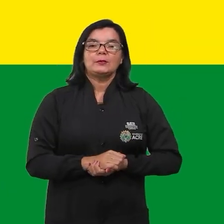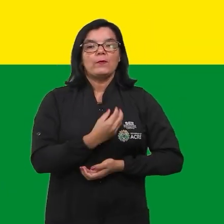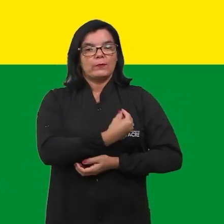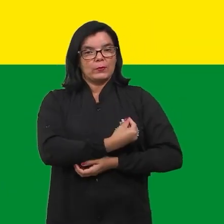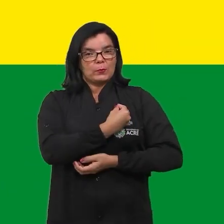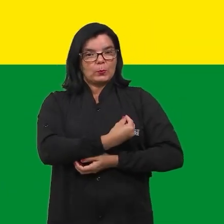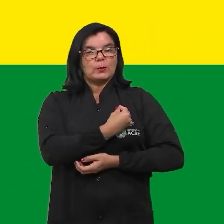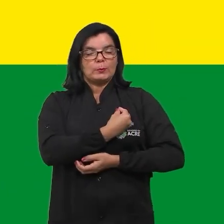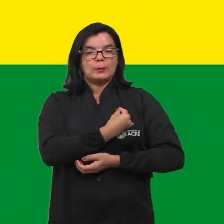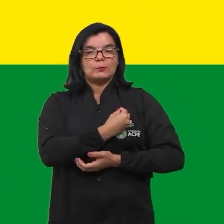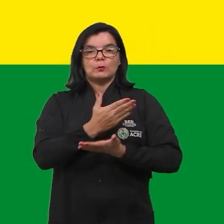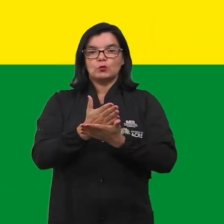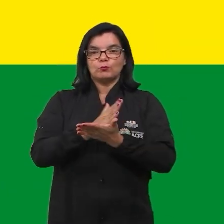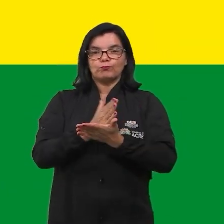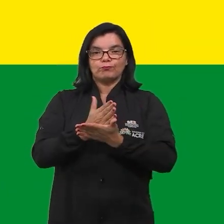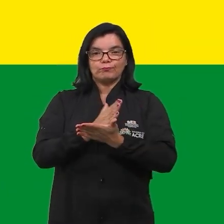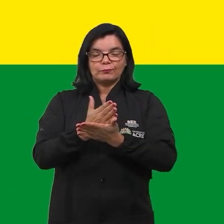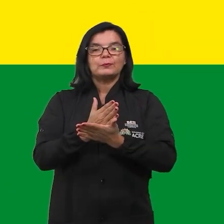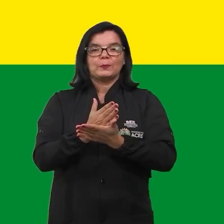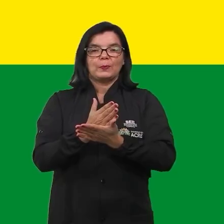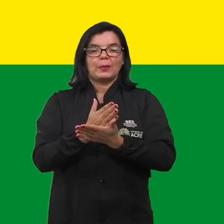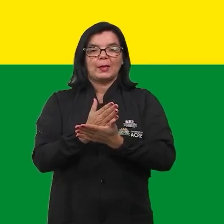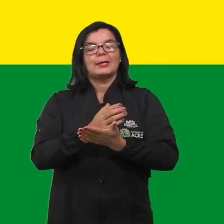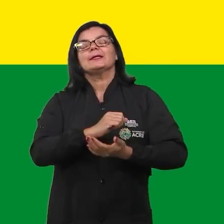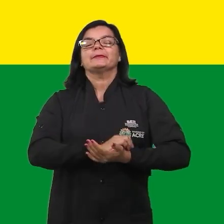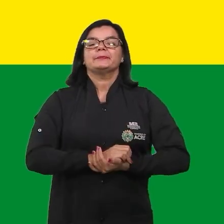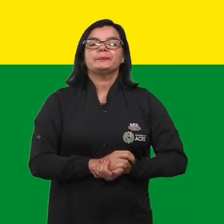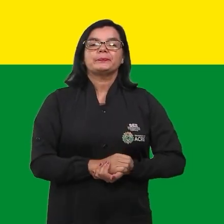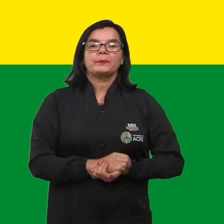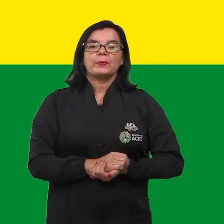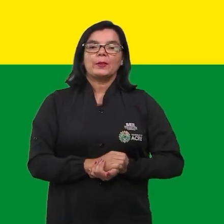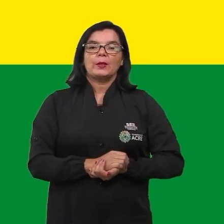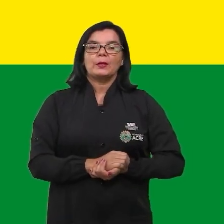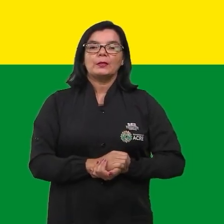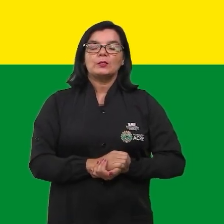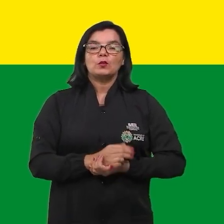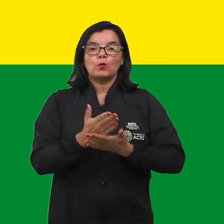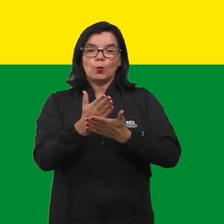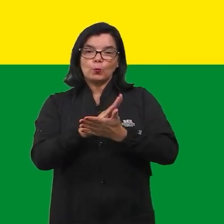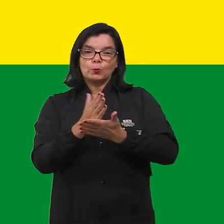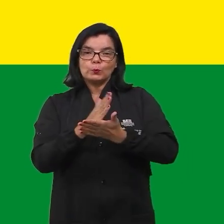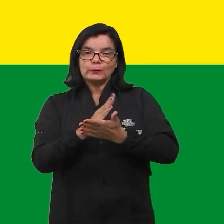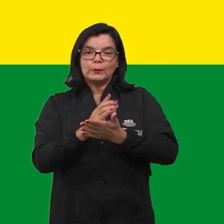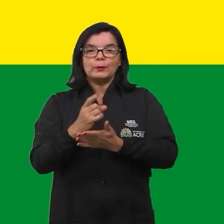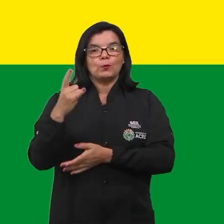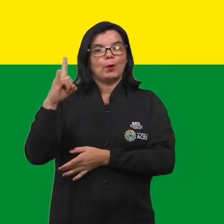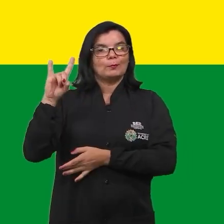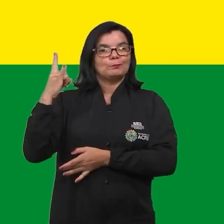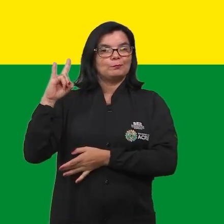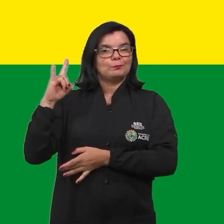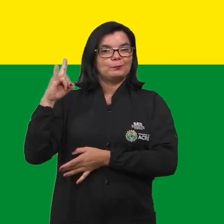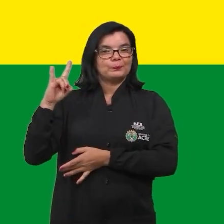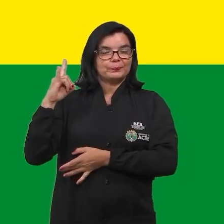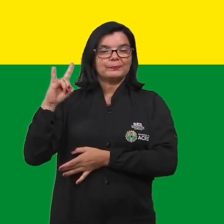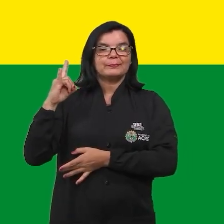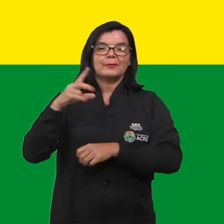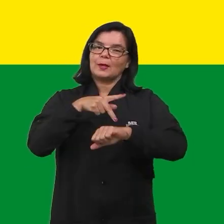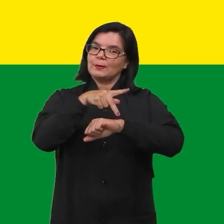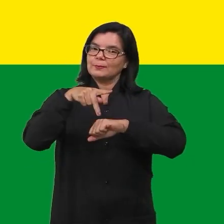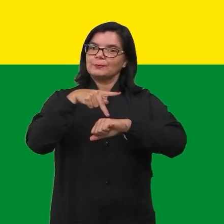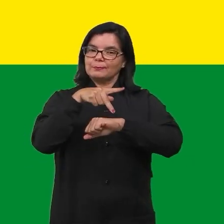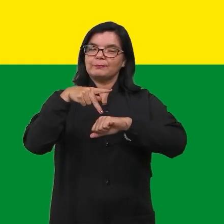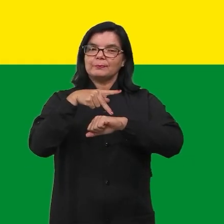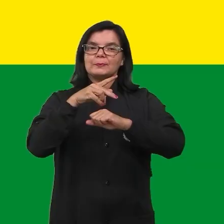vivemos em uma região de fronteira, tá? Na tríplice fronteira, fazemos divisa aí com a Bolívia, que é um desses países,